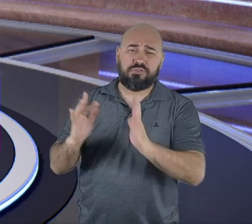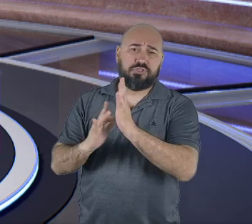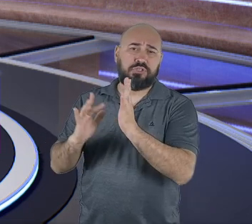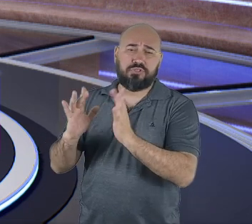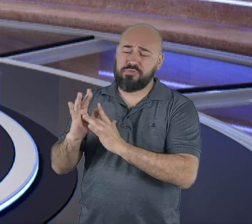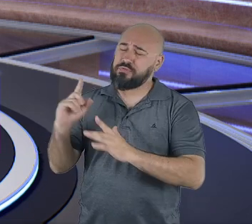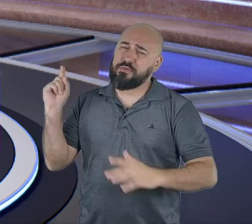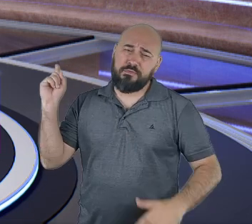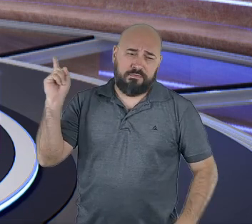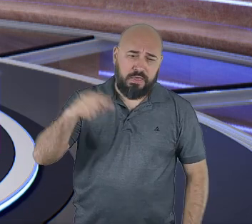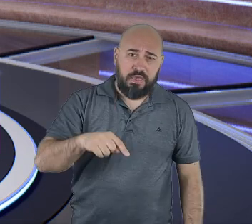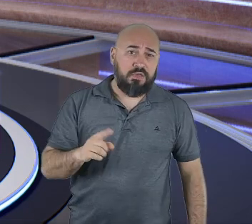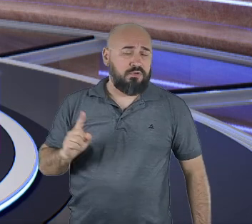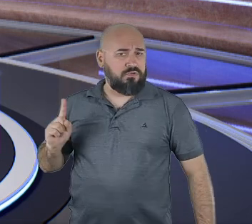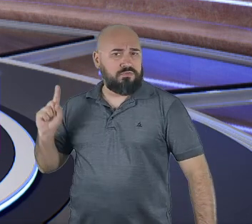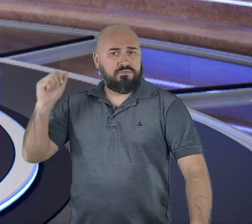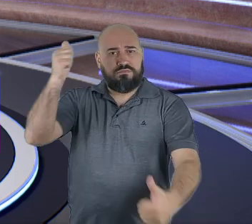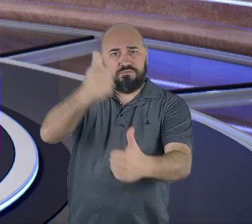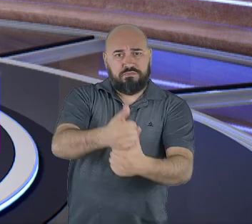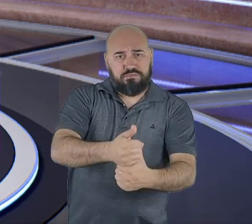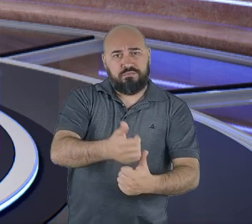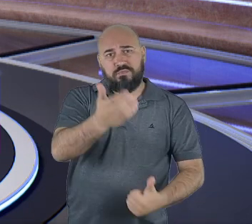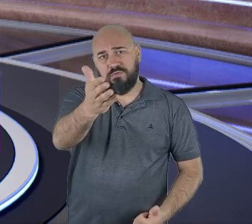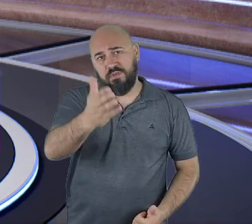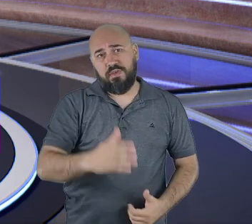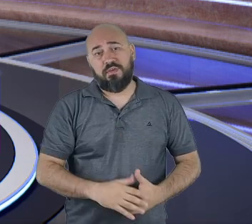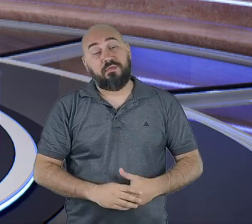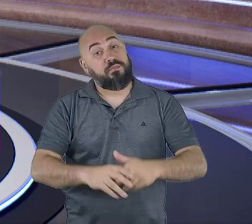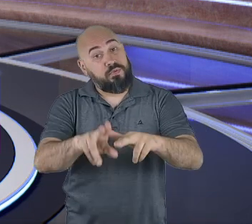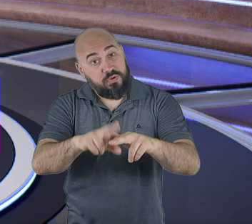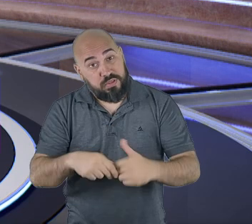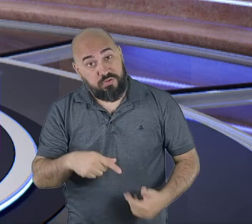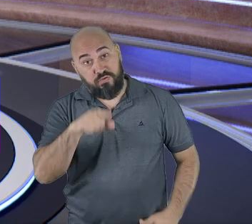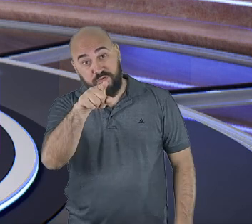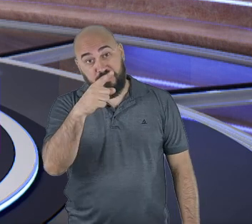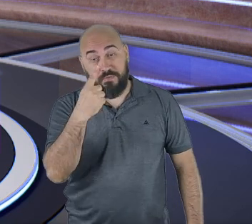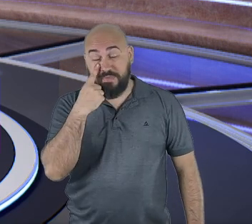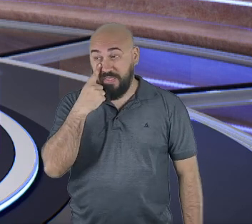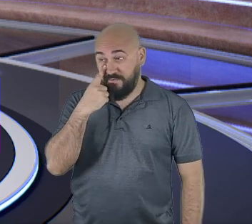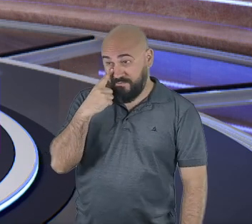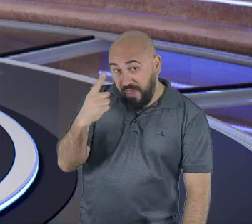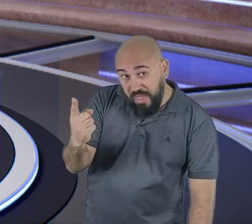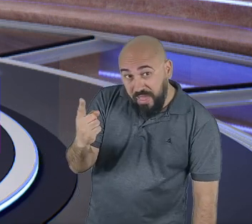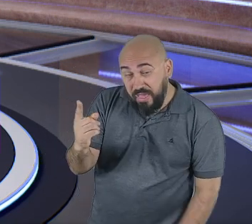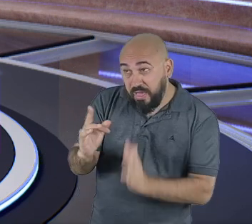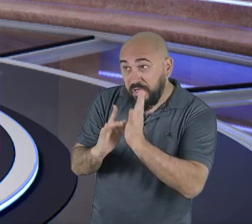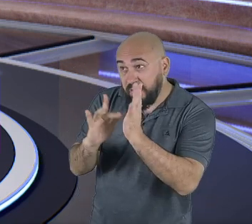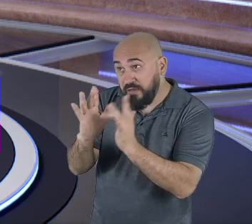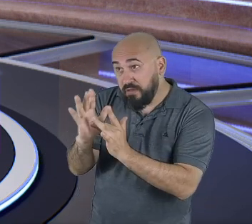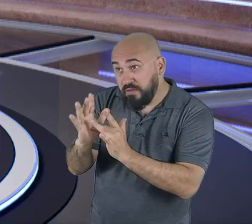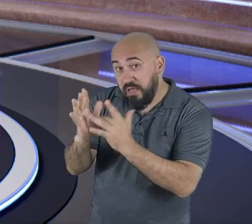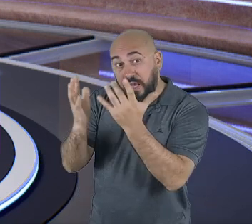de Jesus. E você não pode ficar indiferente a isso.